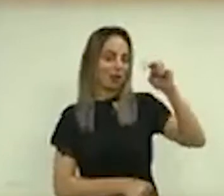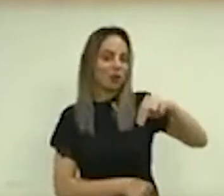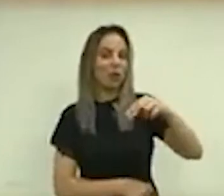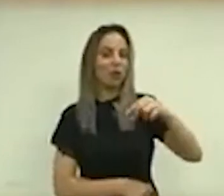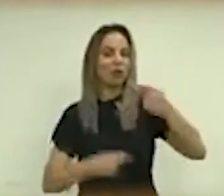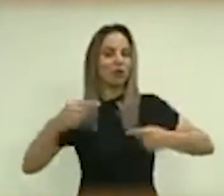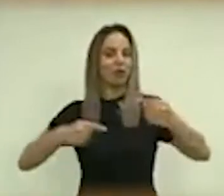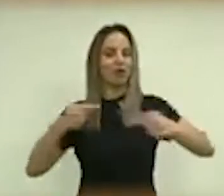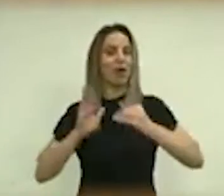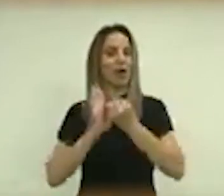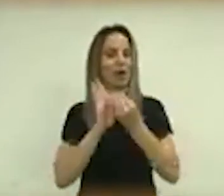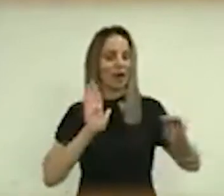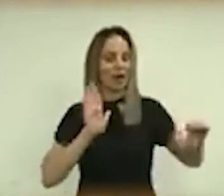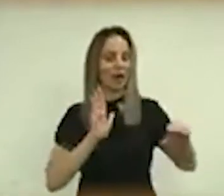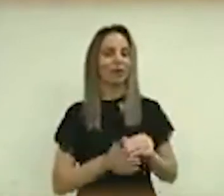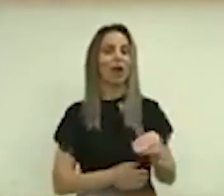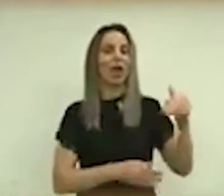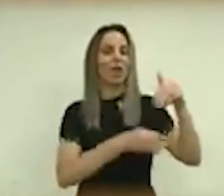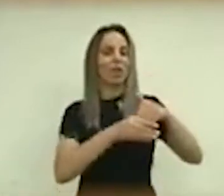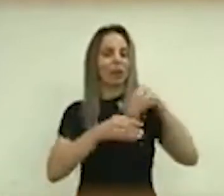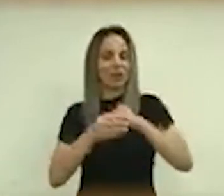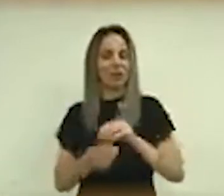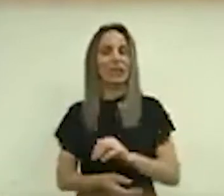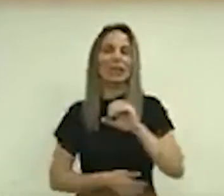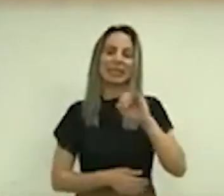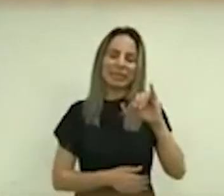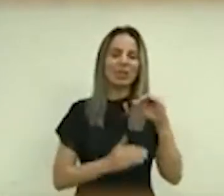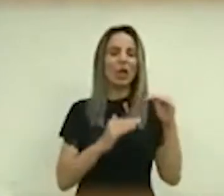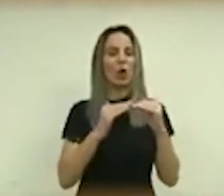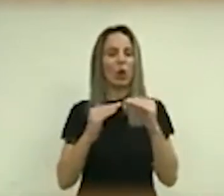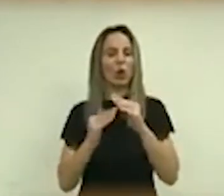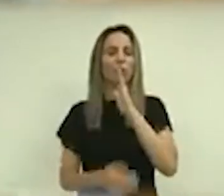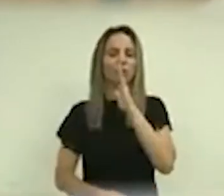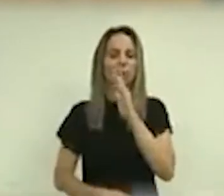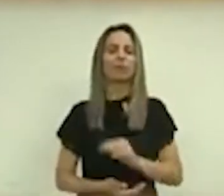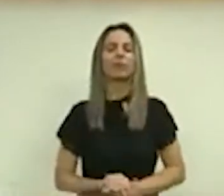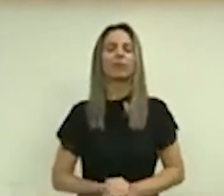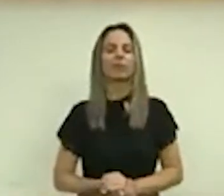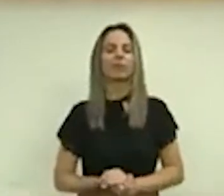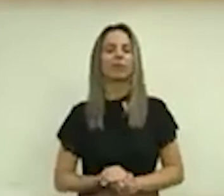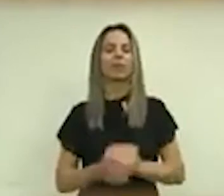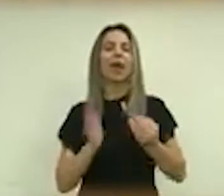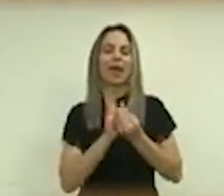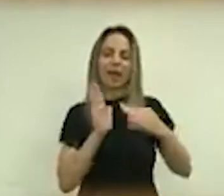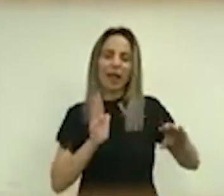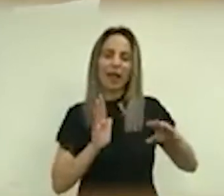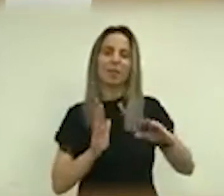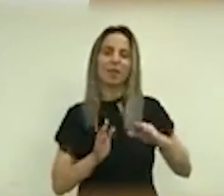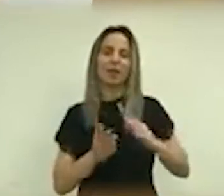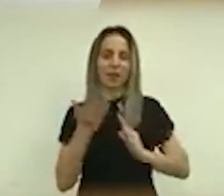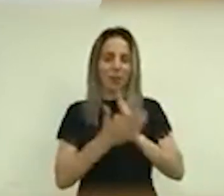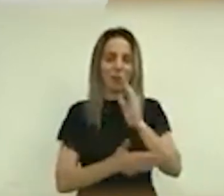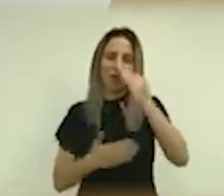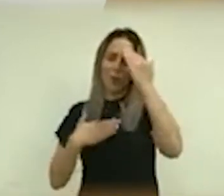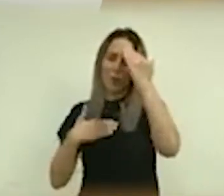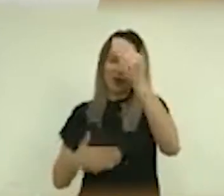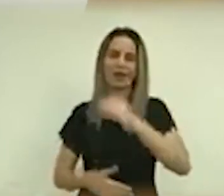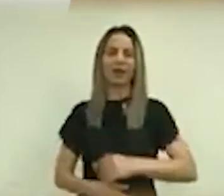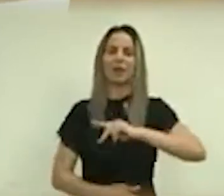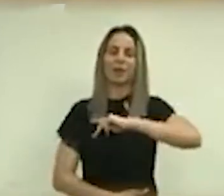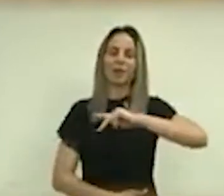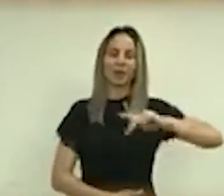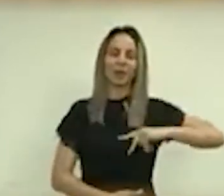requerimento. Em votação. Vereadores que estiverem de acordo, permaneçam como estão. Requerimento aprovado, vereador. Obrigado. Senhor presidente, senhores